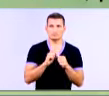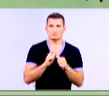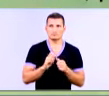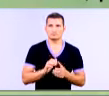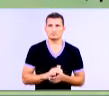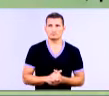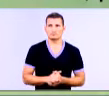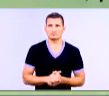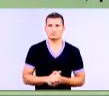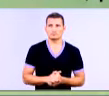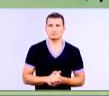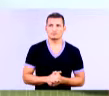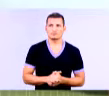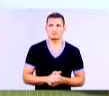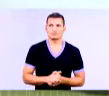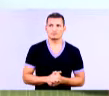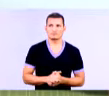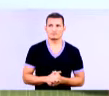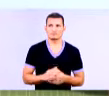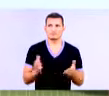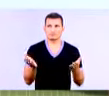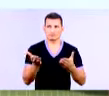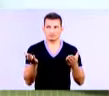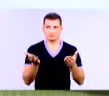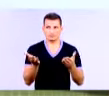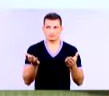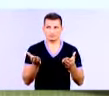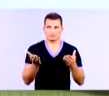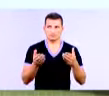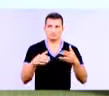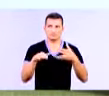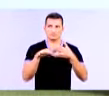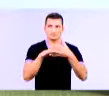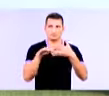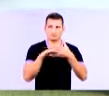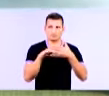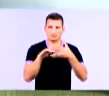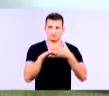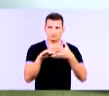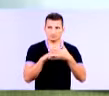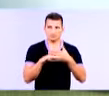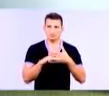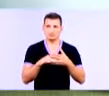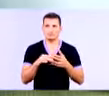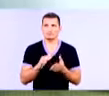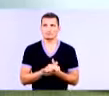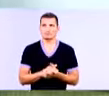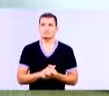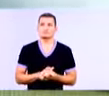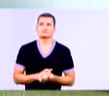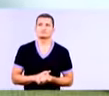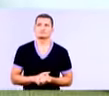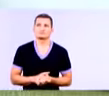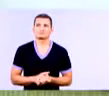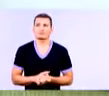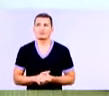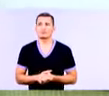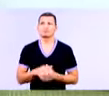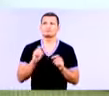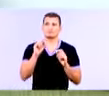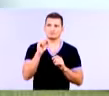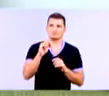Gente, nós vamos dar um intervalo agora, tá? Perceba que a gente viu aqui o que são as expressões aritméticas e o que são